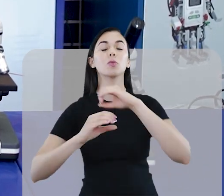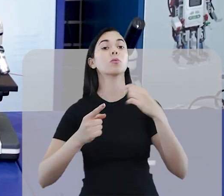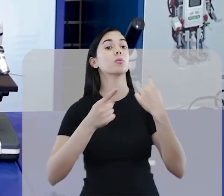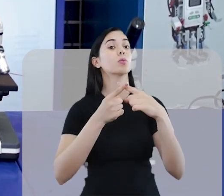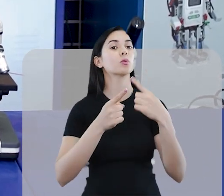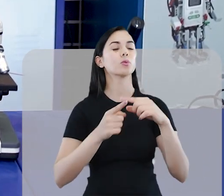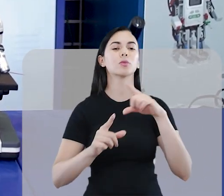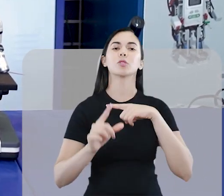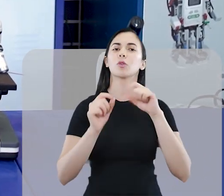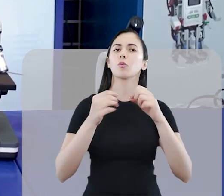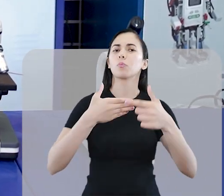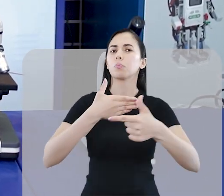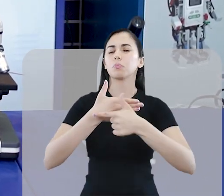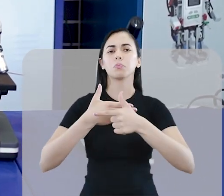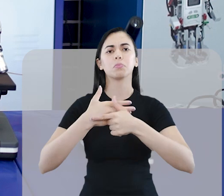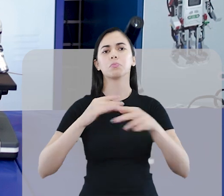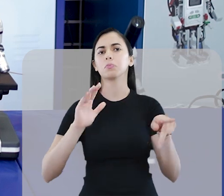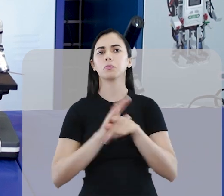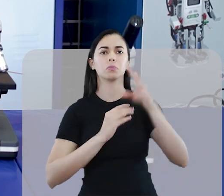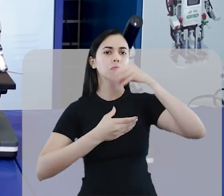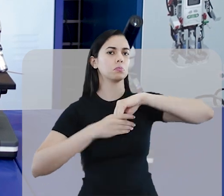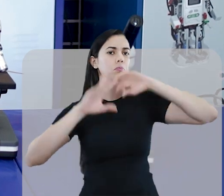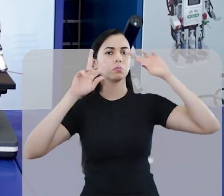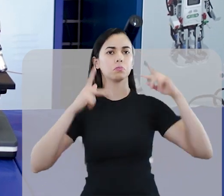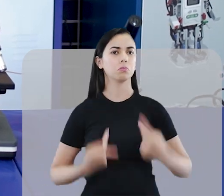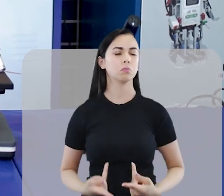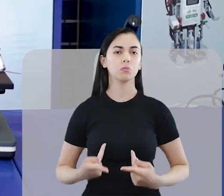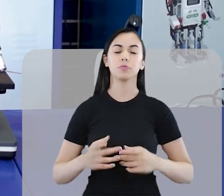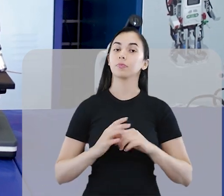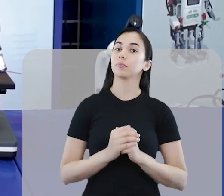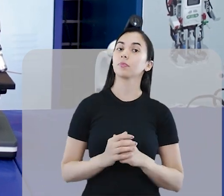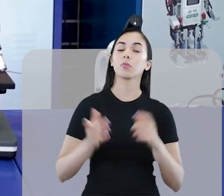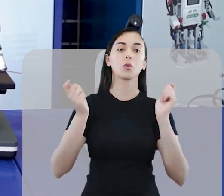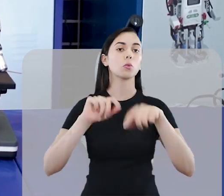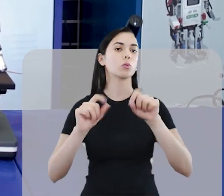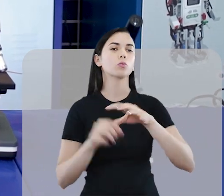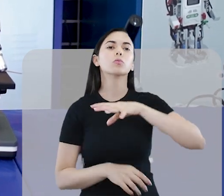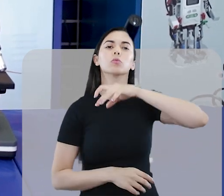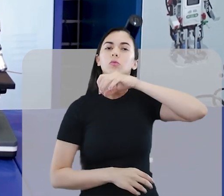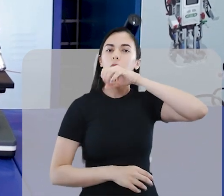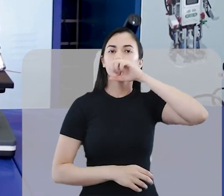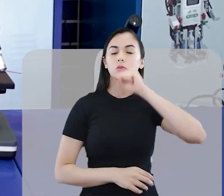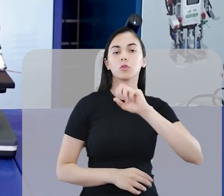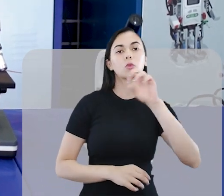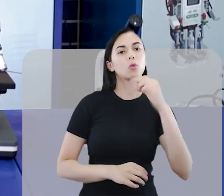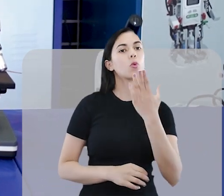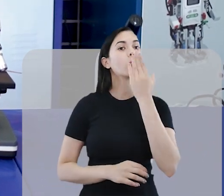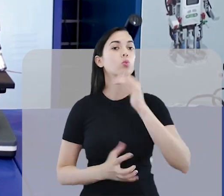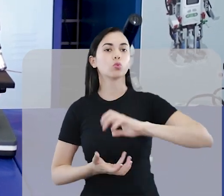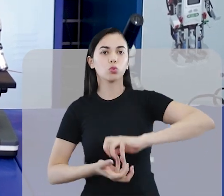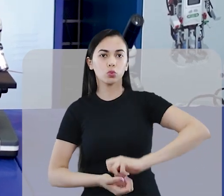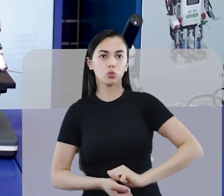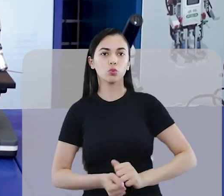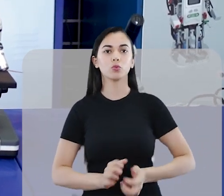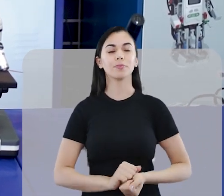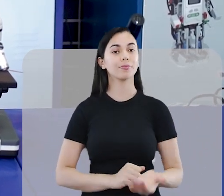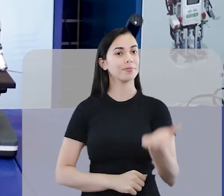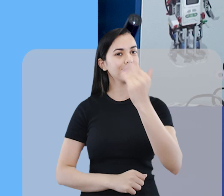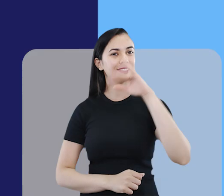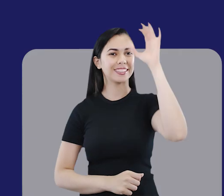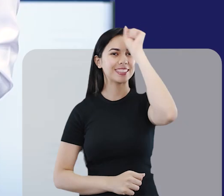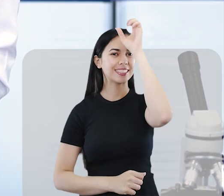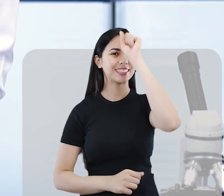órgãos porque cada um faz uma função no nosso organismo. Uns são responsáveis pela respiração, digestão. Vamos